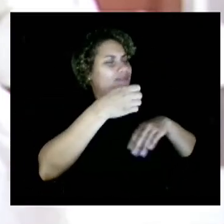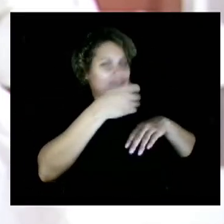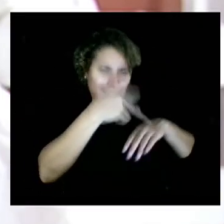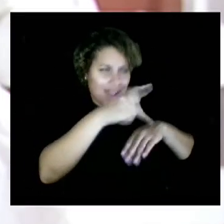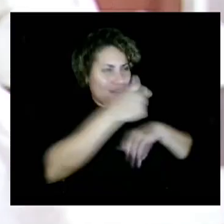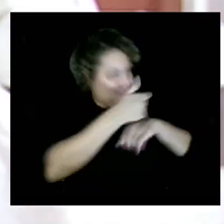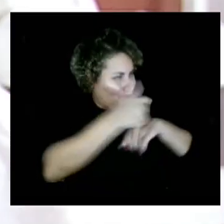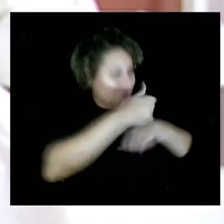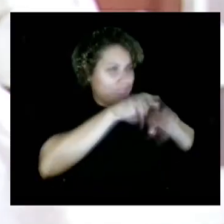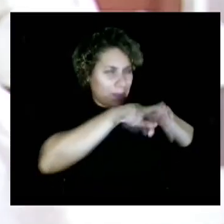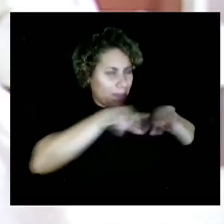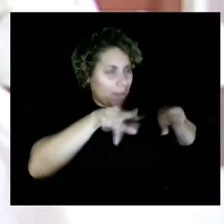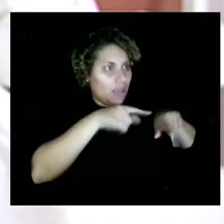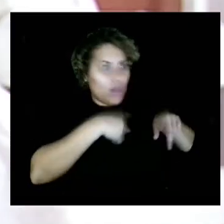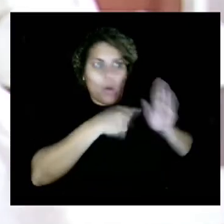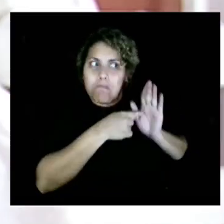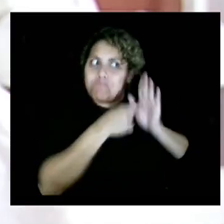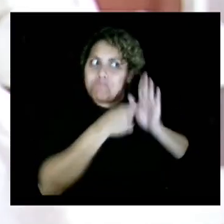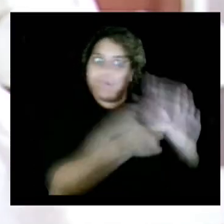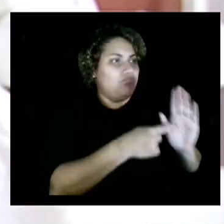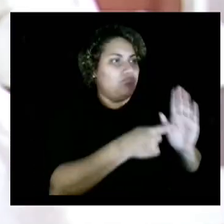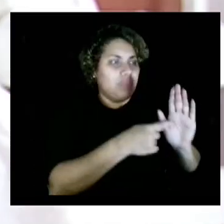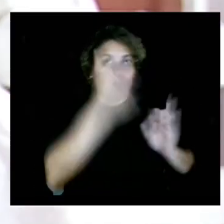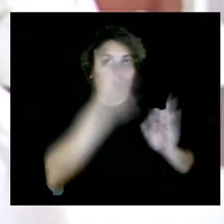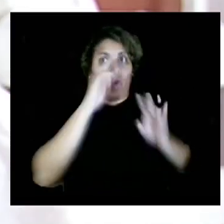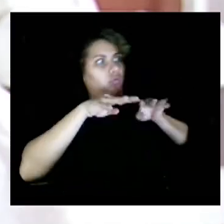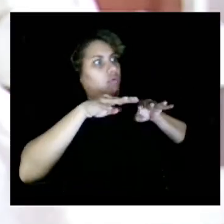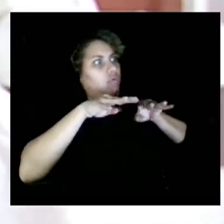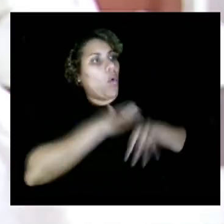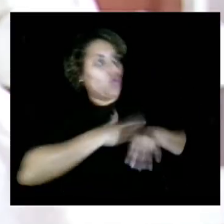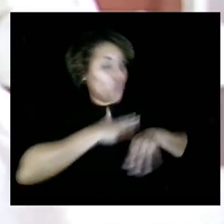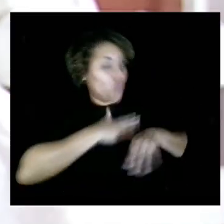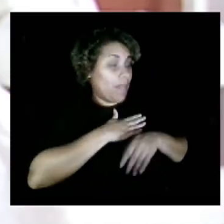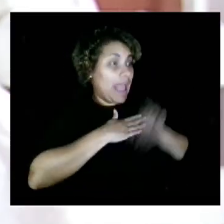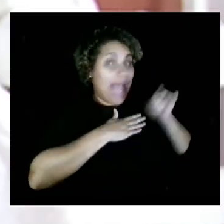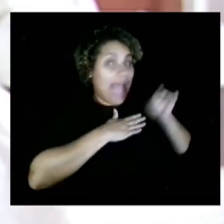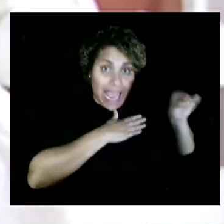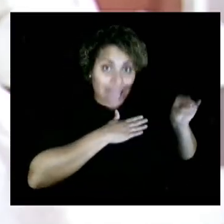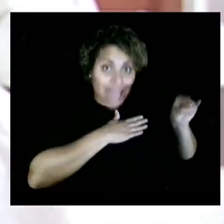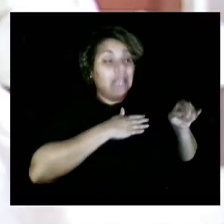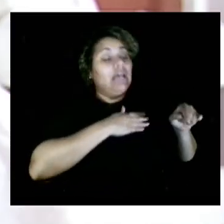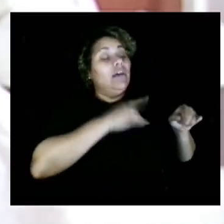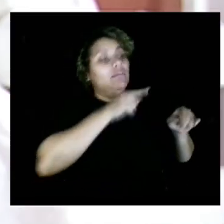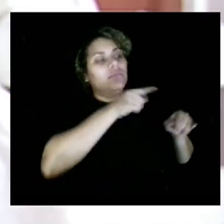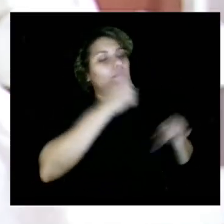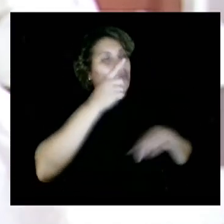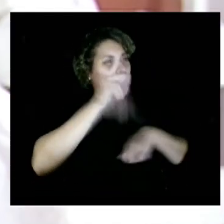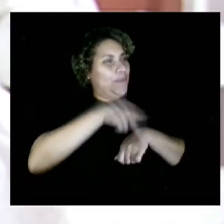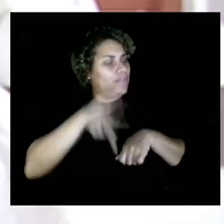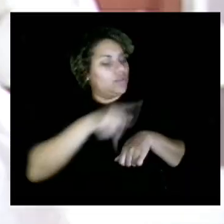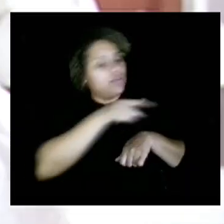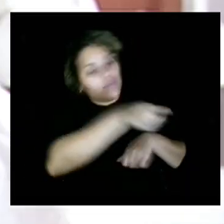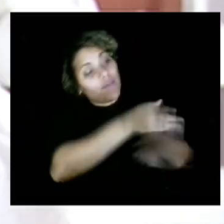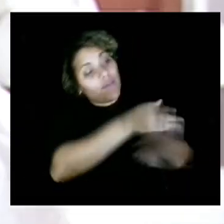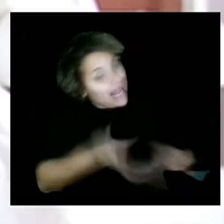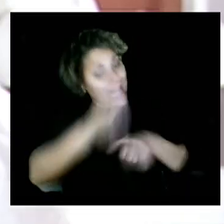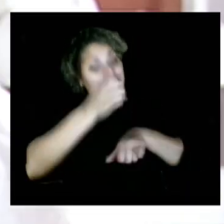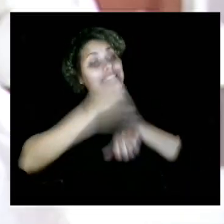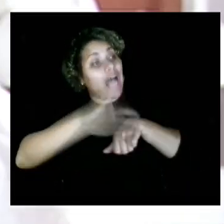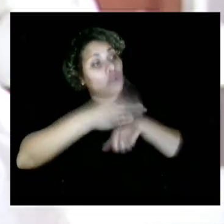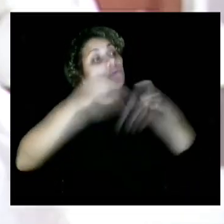me arrumou um estágio em Paulínia, numa clínica lá, e aí eu comecei a atender